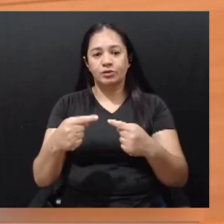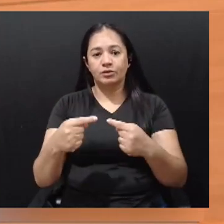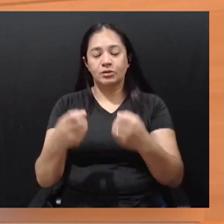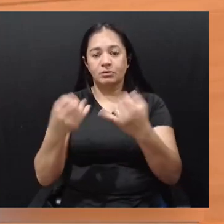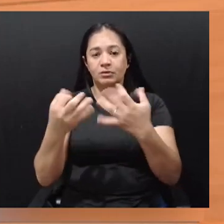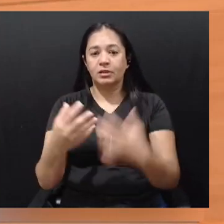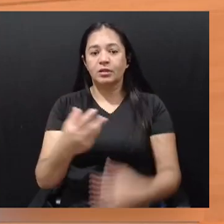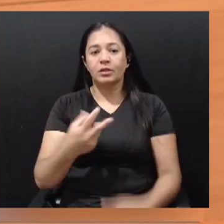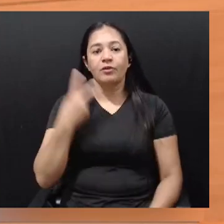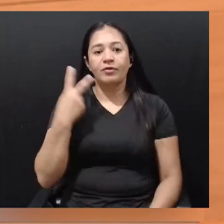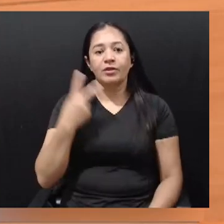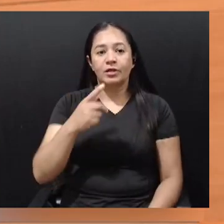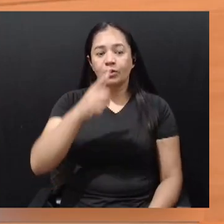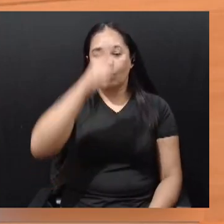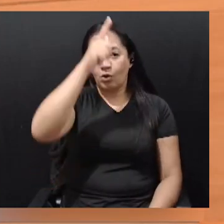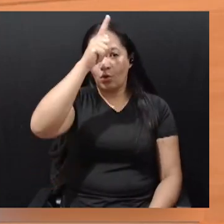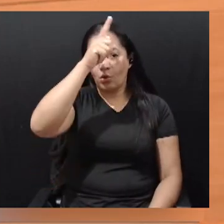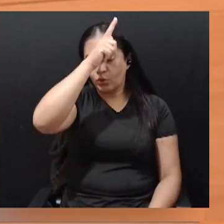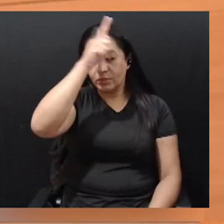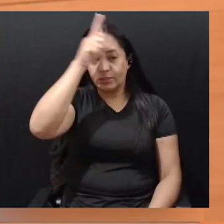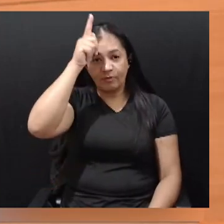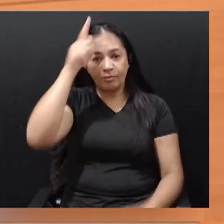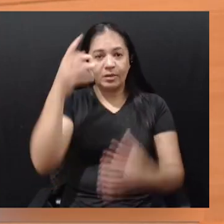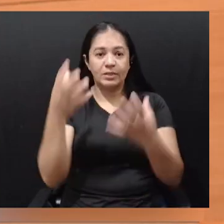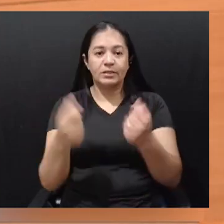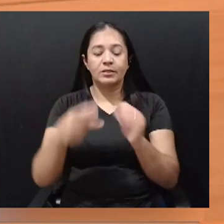Peta, favorável ao PLC número